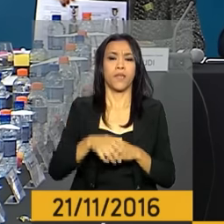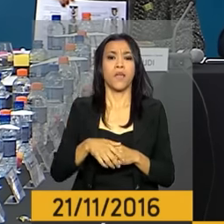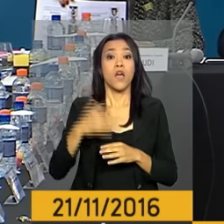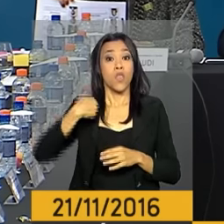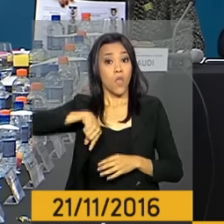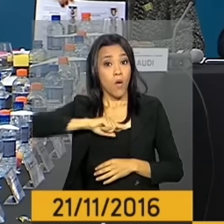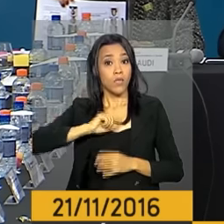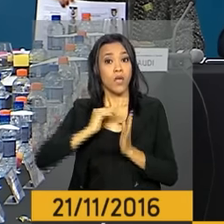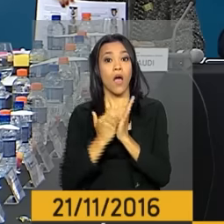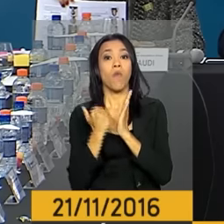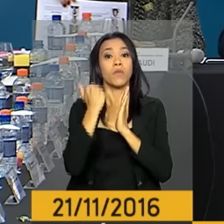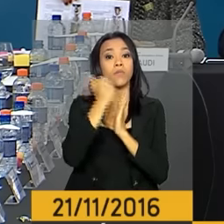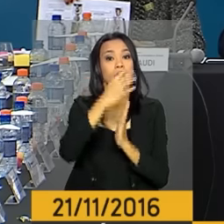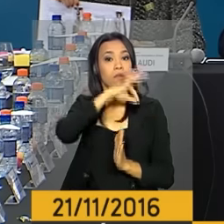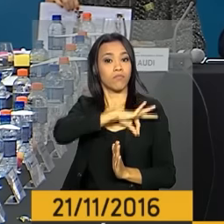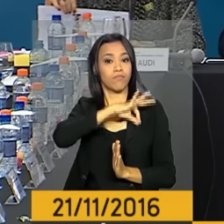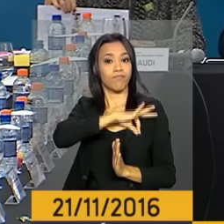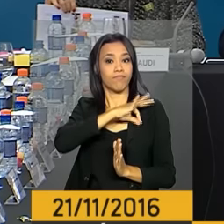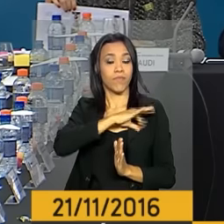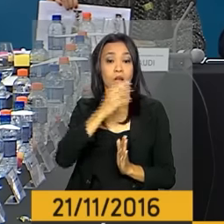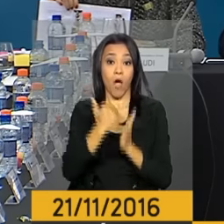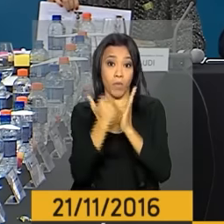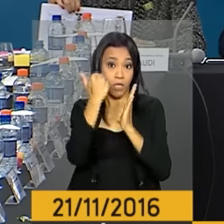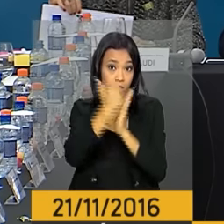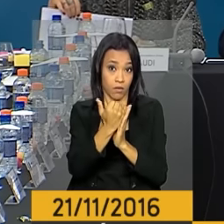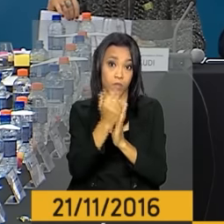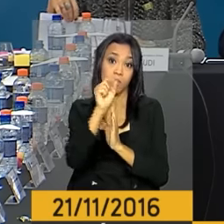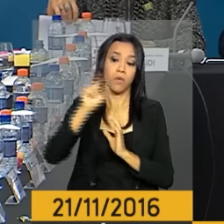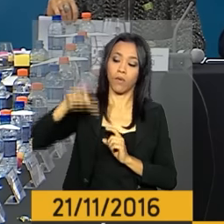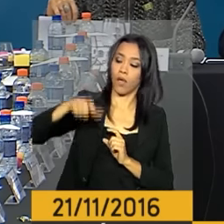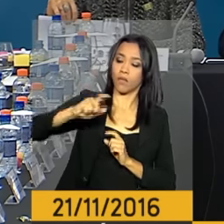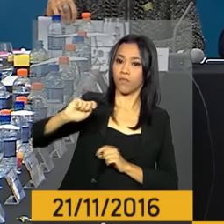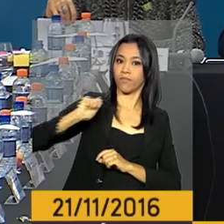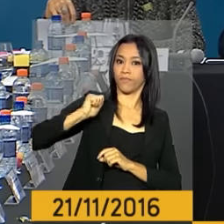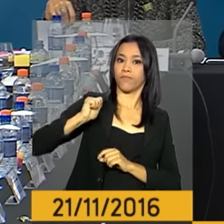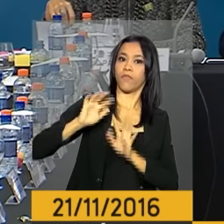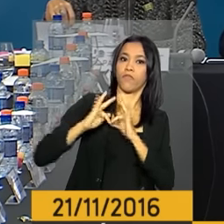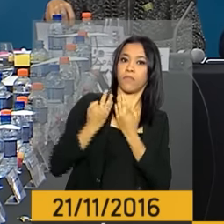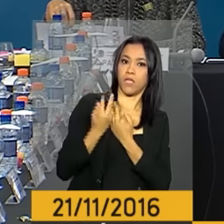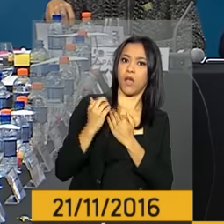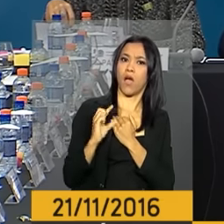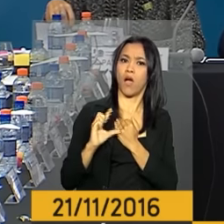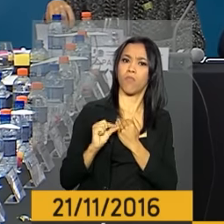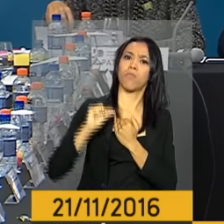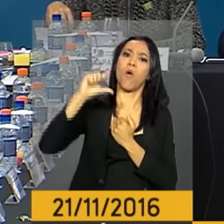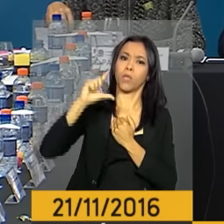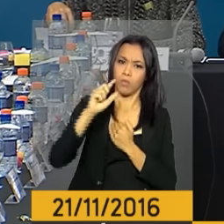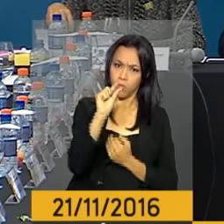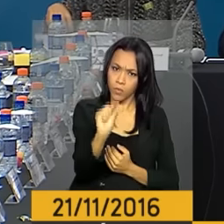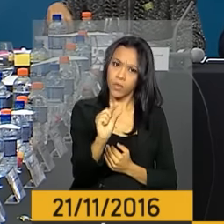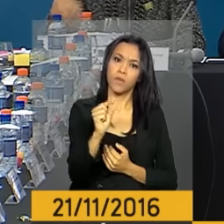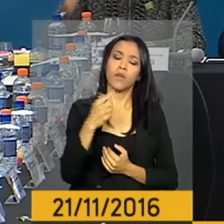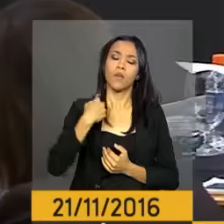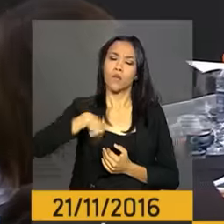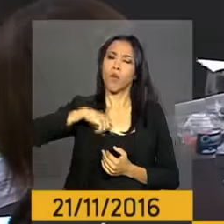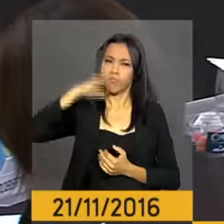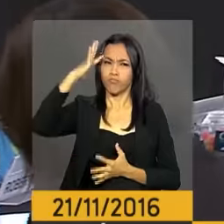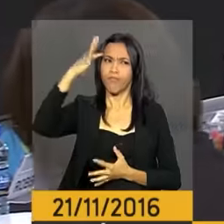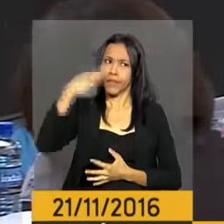Bolsa Família, que não era reajustado há mais de 2 anos, e nós fizemos um reajuste do Bolsa Família, porque entendemos que isso